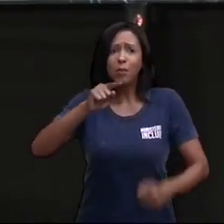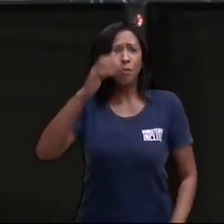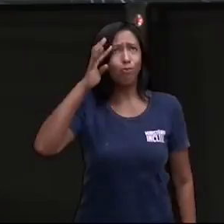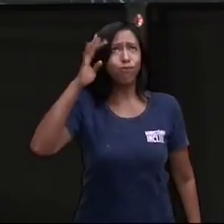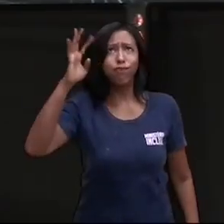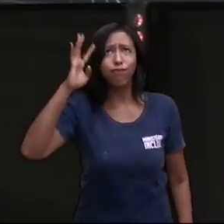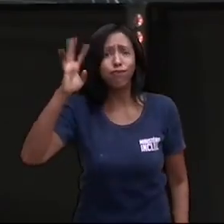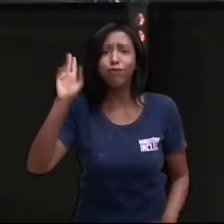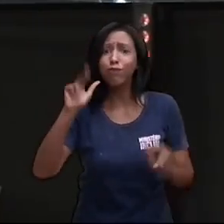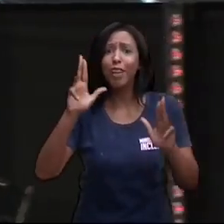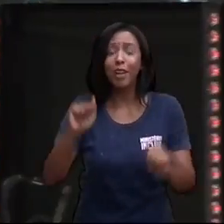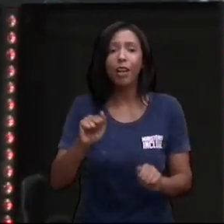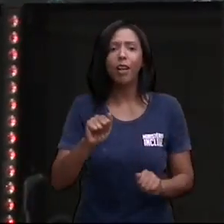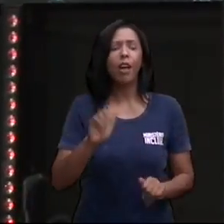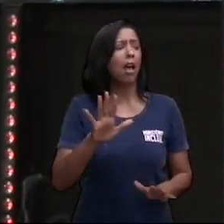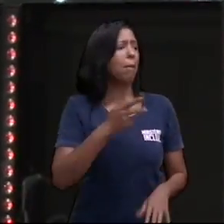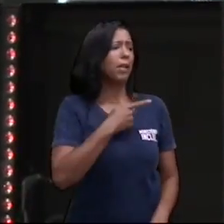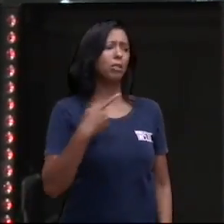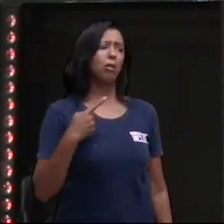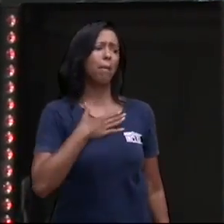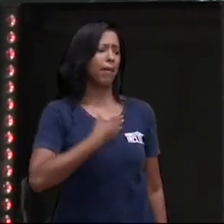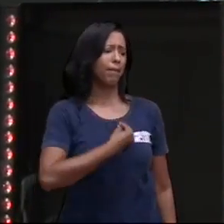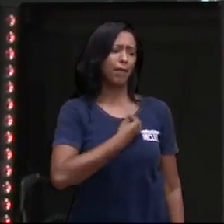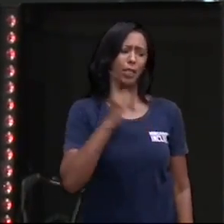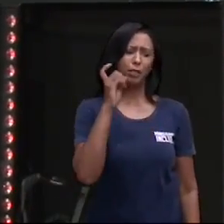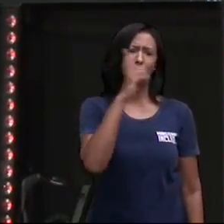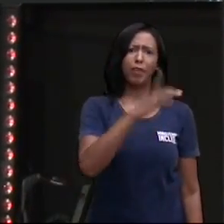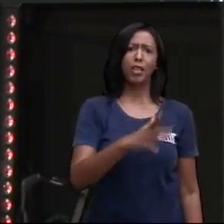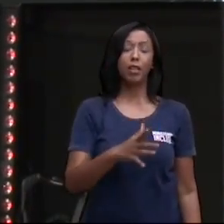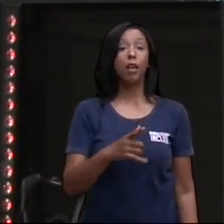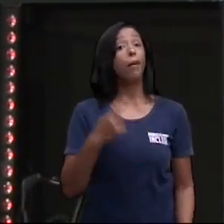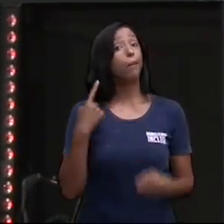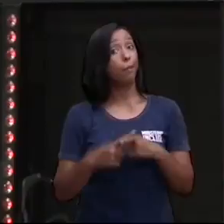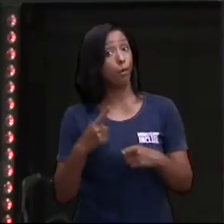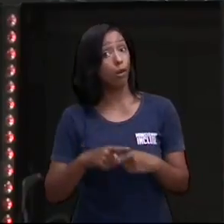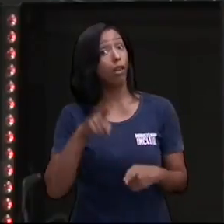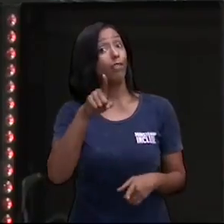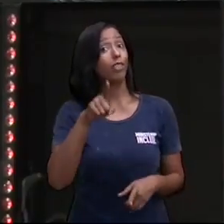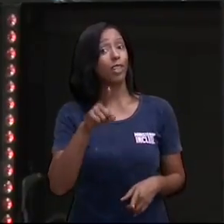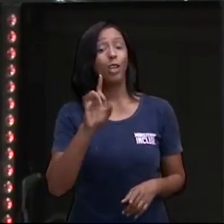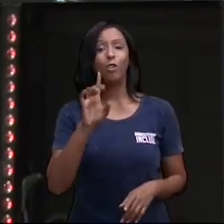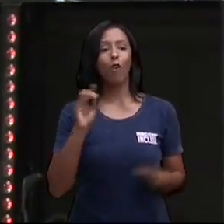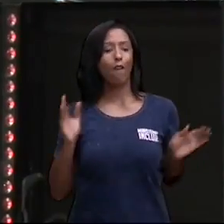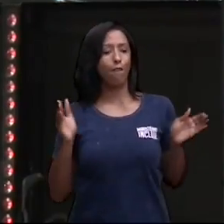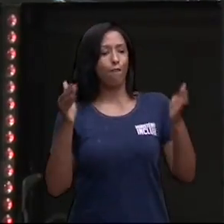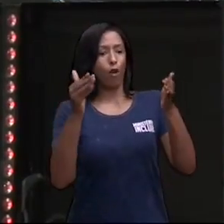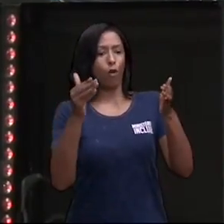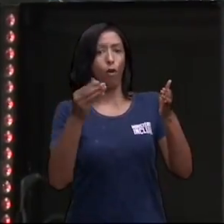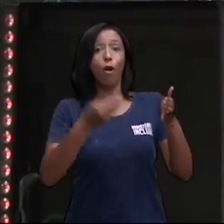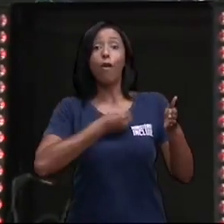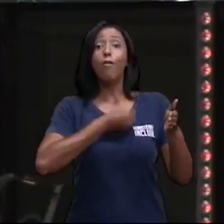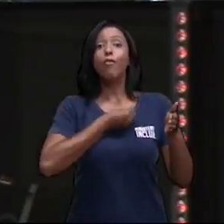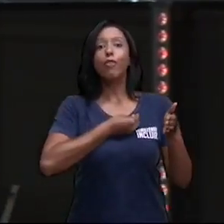você tem herança passou mas eu tô vivendo uma vida difícil é porque você só tá olhando para sua